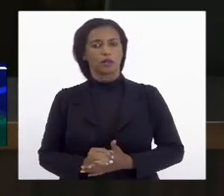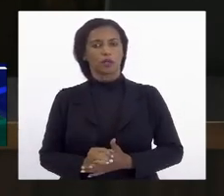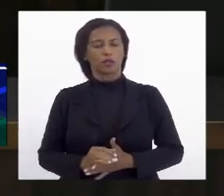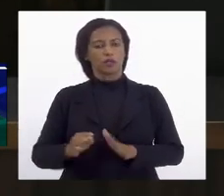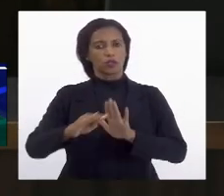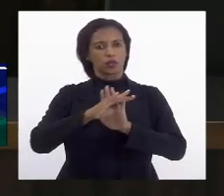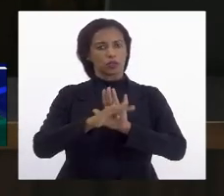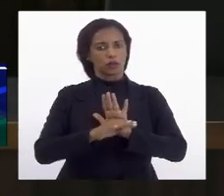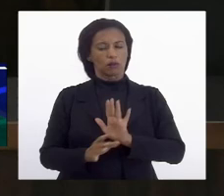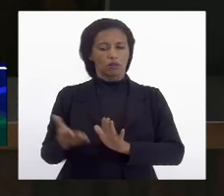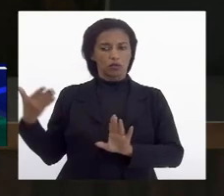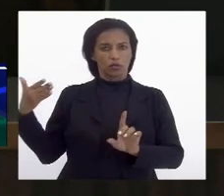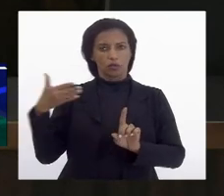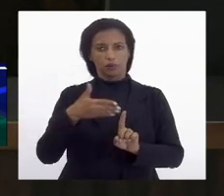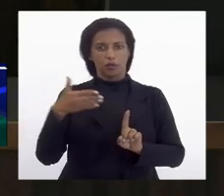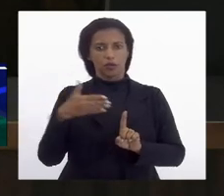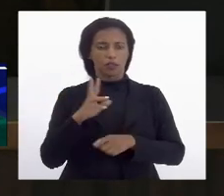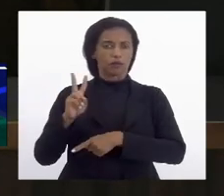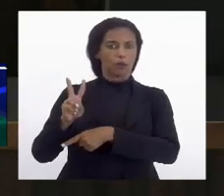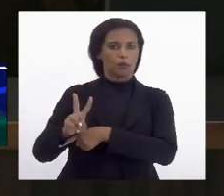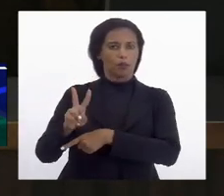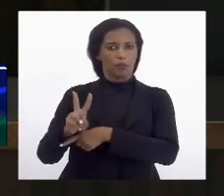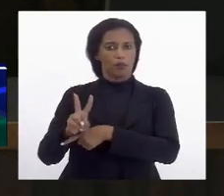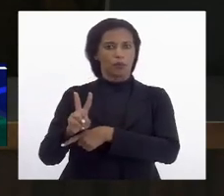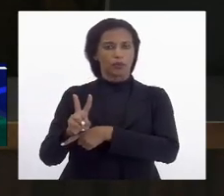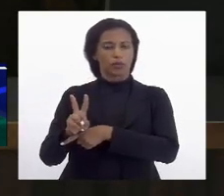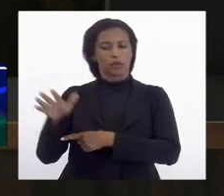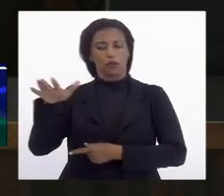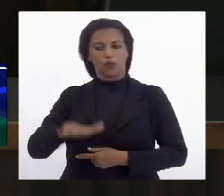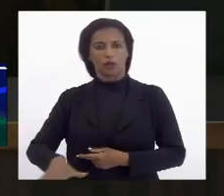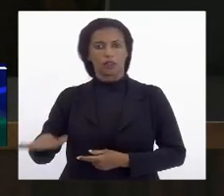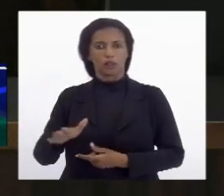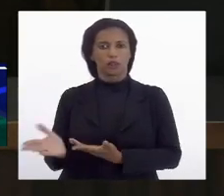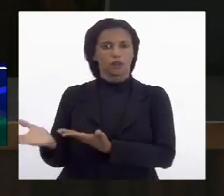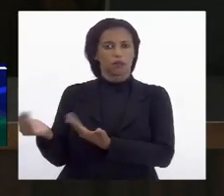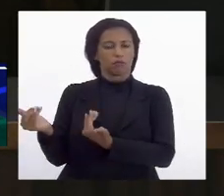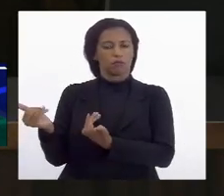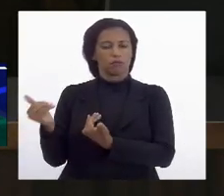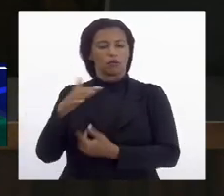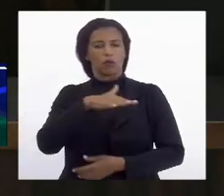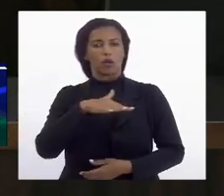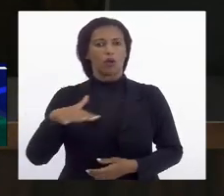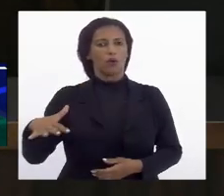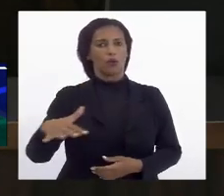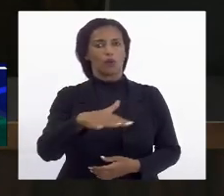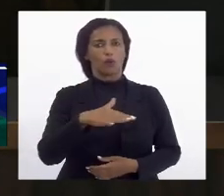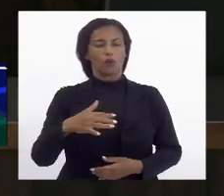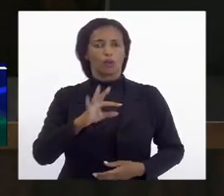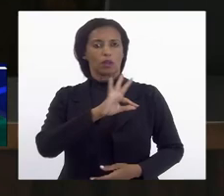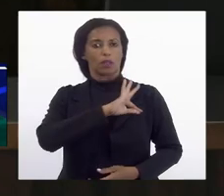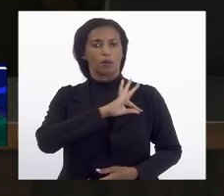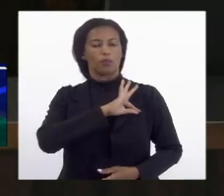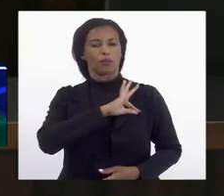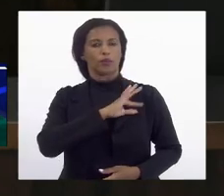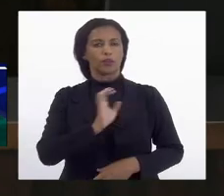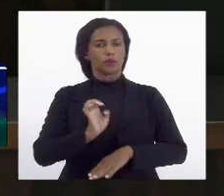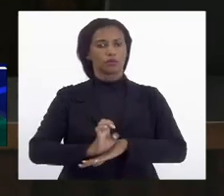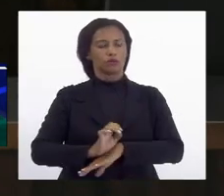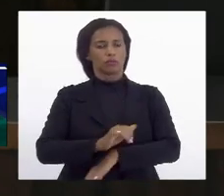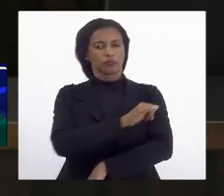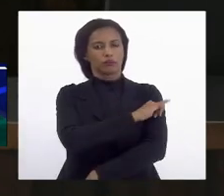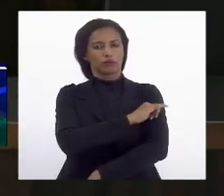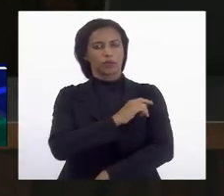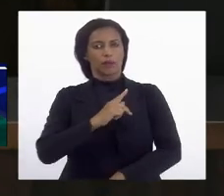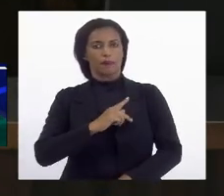programa específico de proteção e atendimento a criança e adolescente no âmbito da polícia militar do estado do Rio de